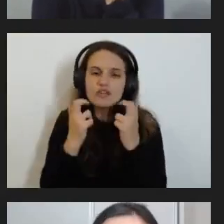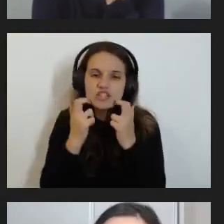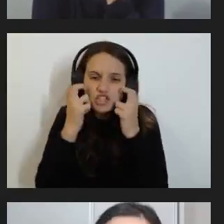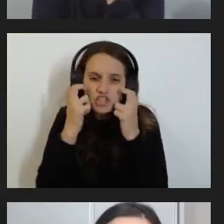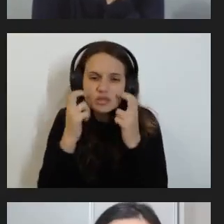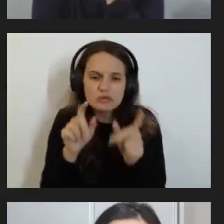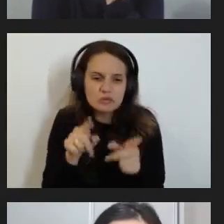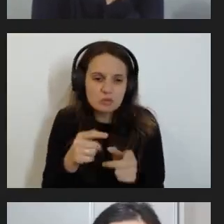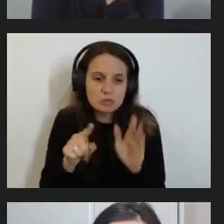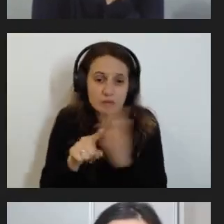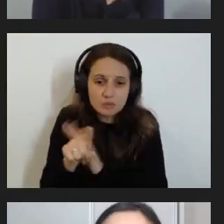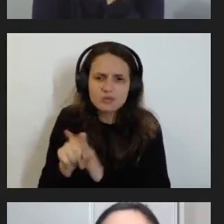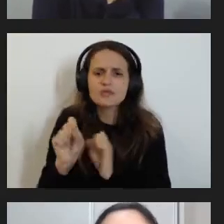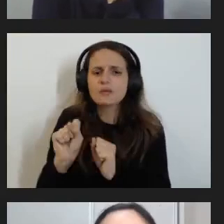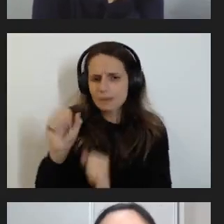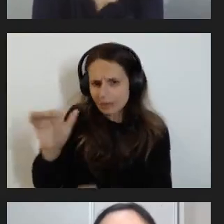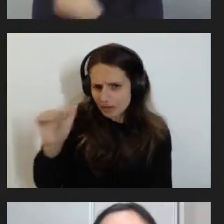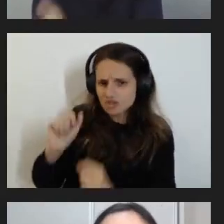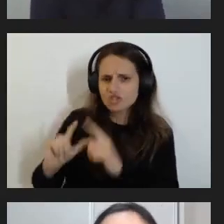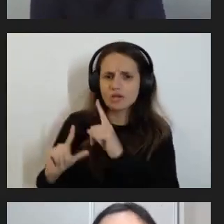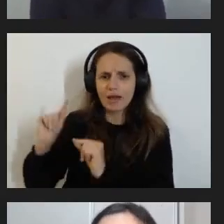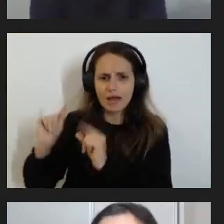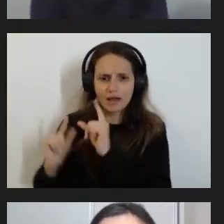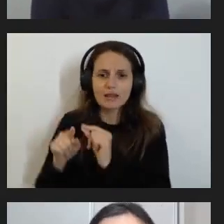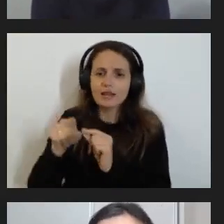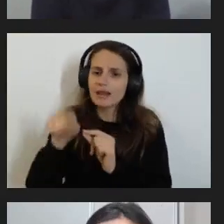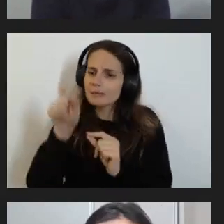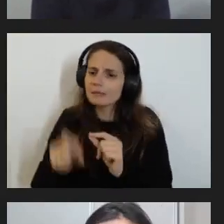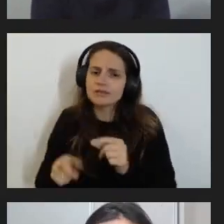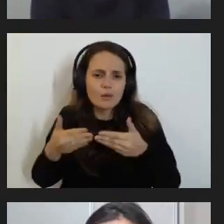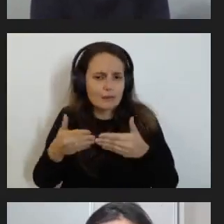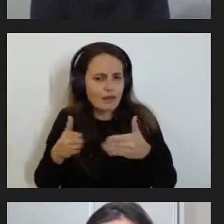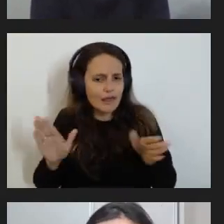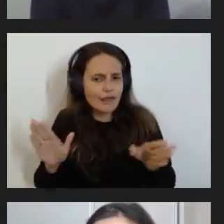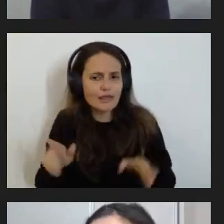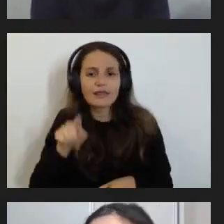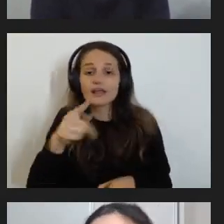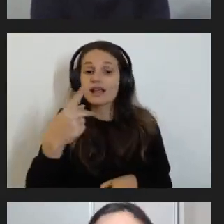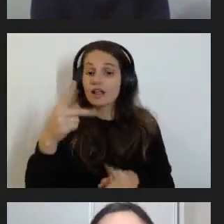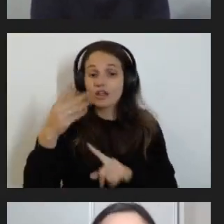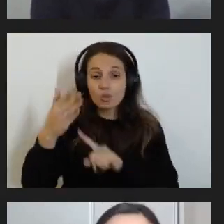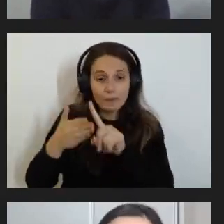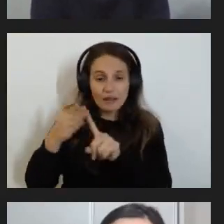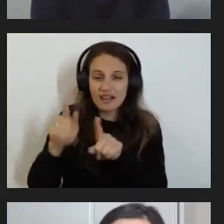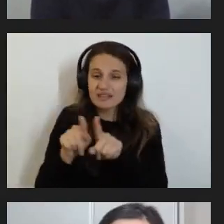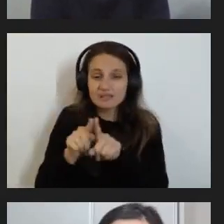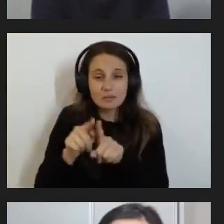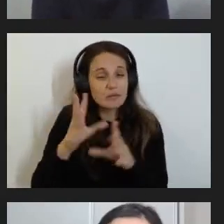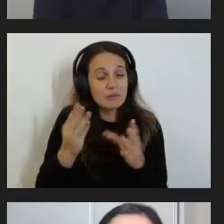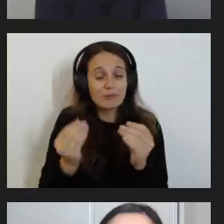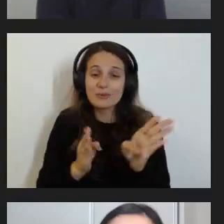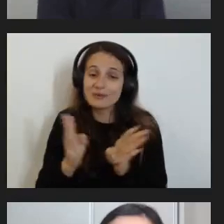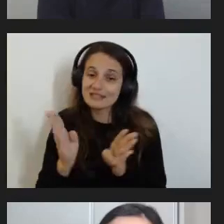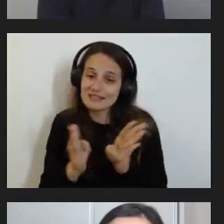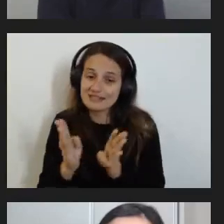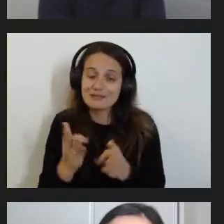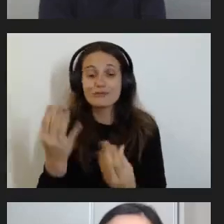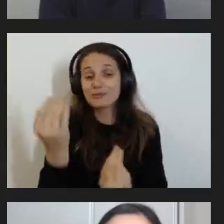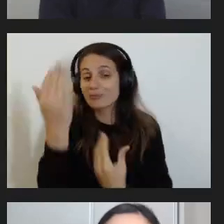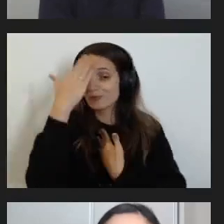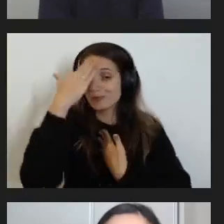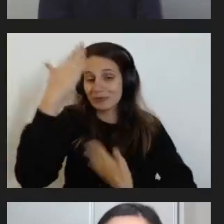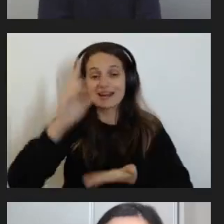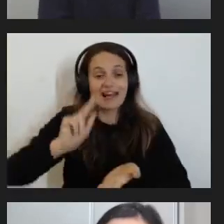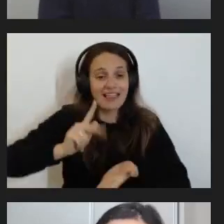ela é super acessível. Sua fala foi muito acessível também, Ana. Então, muito obrigada de coração por você